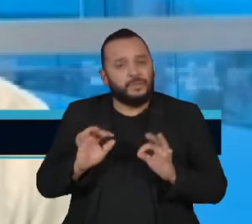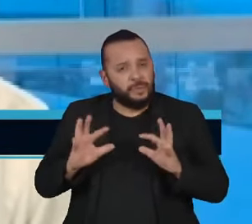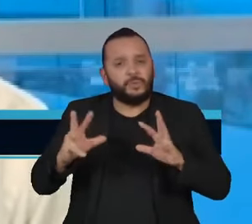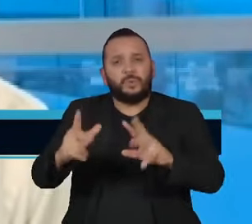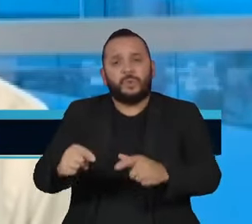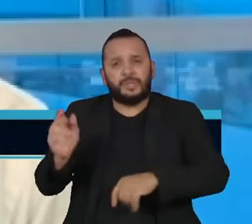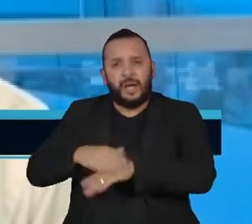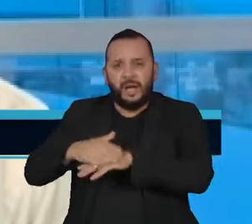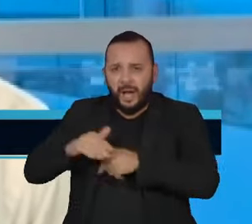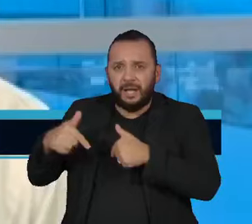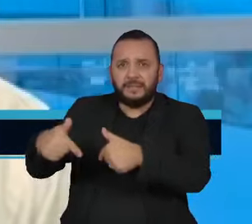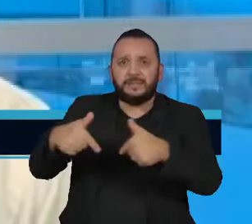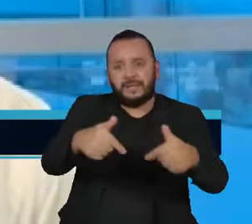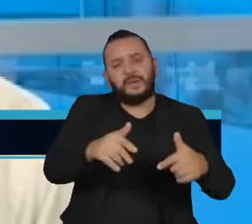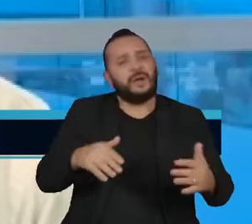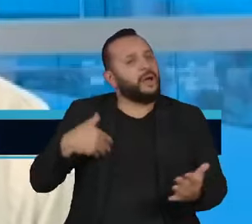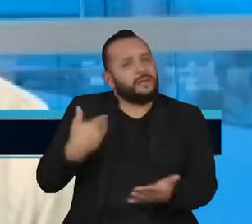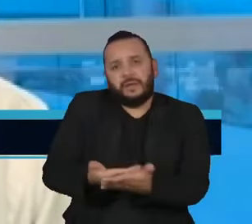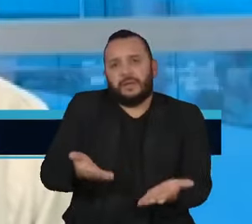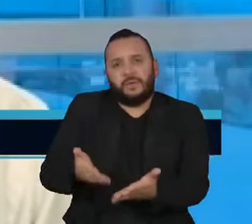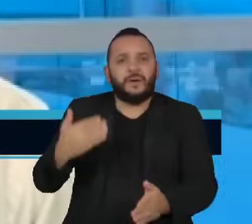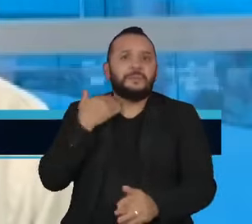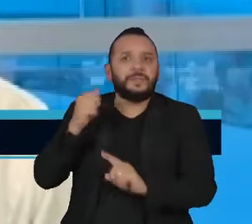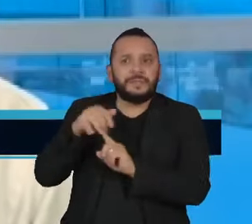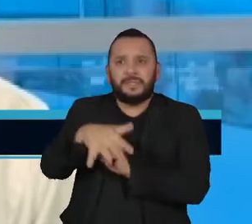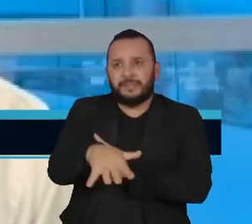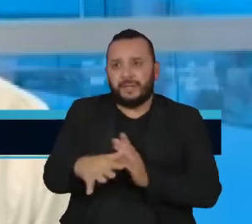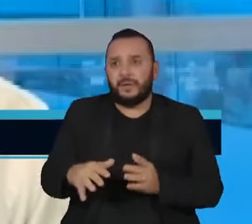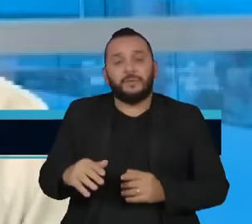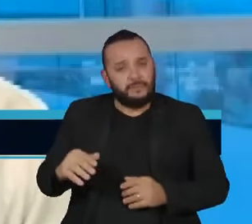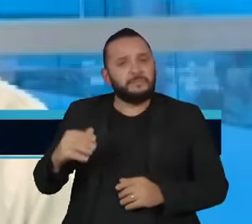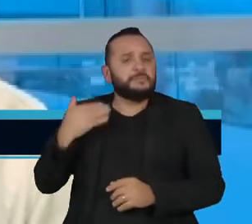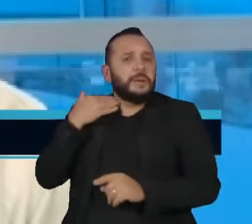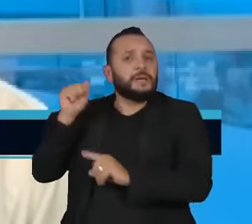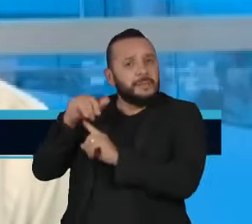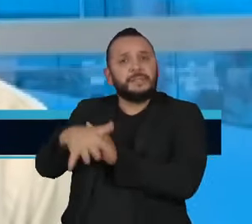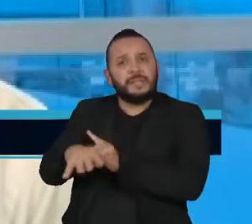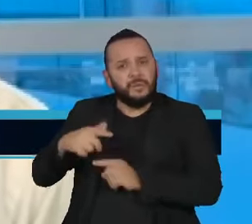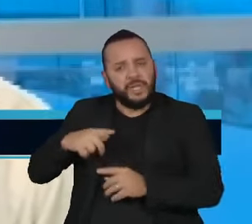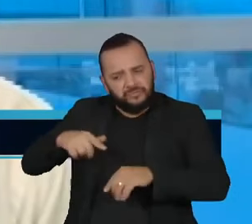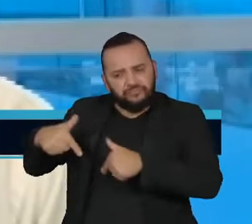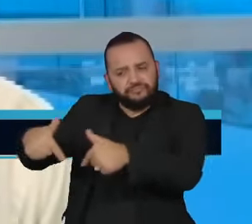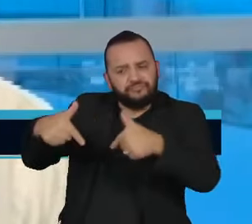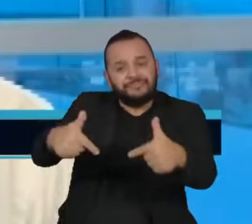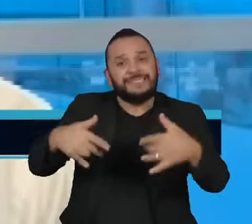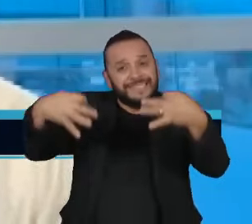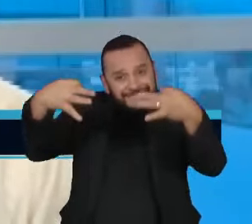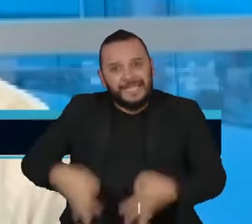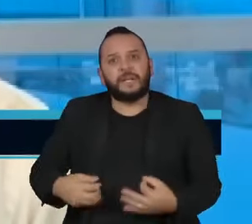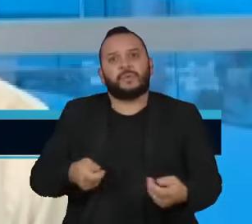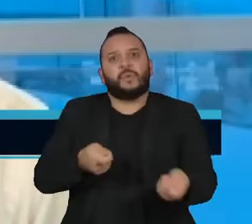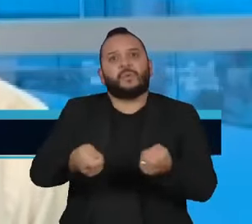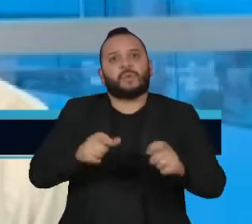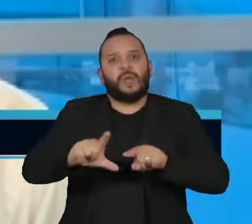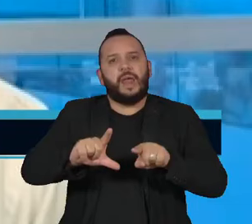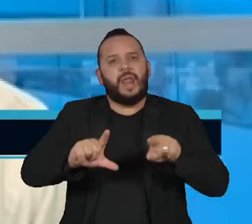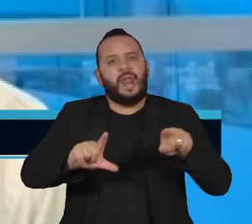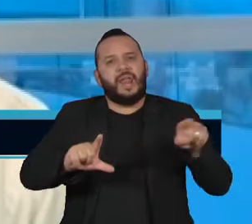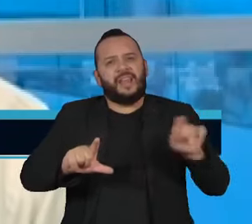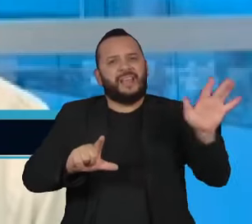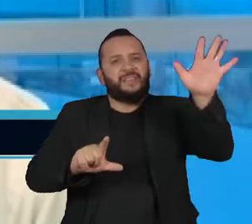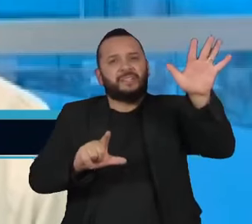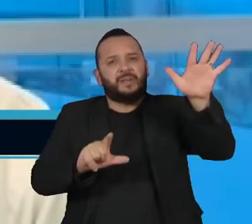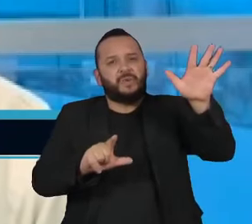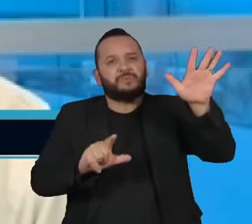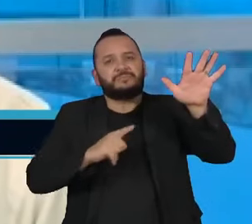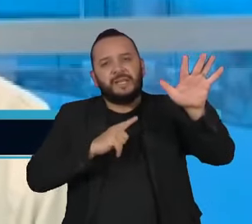realizadas até agora pelos bancos centrais foram muito acertadas para controlar a inflação e trazer essa inflação para o nível